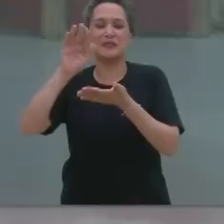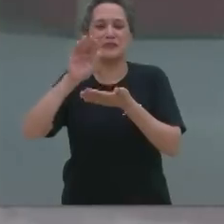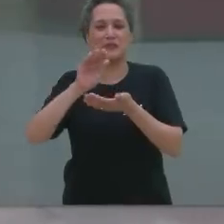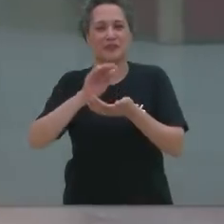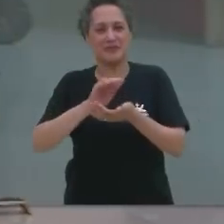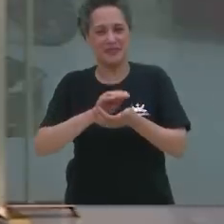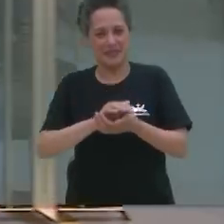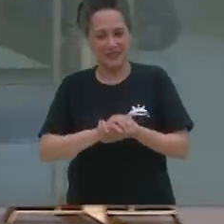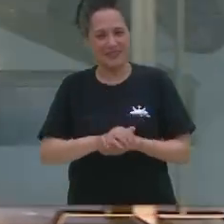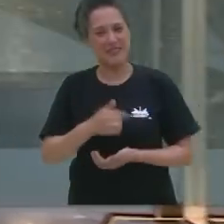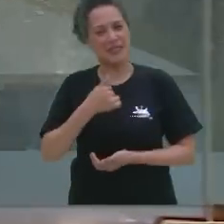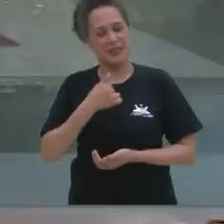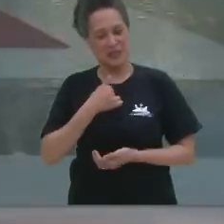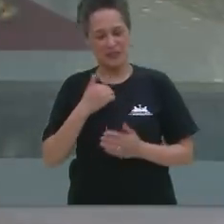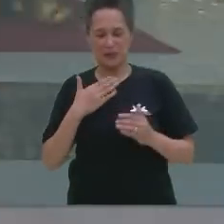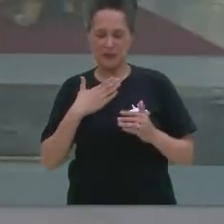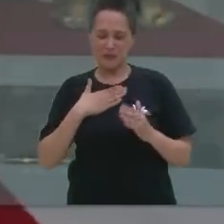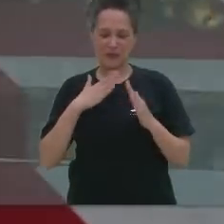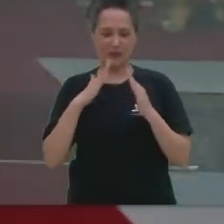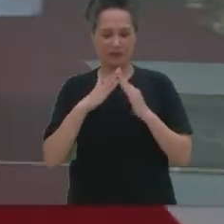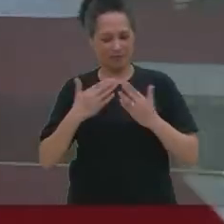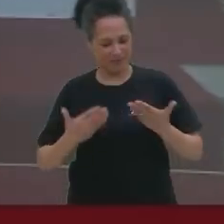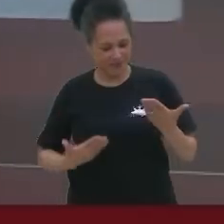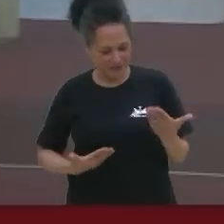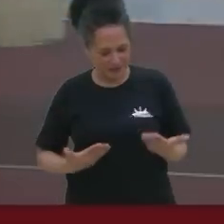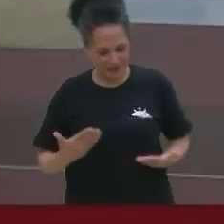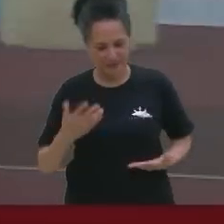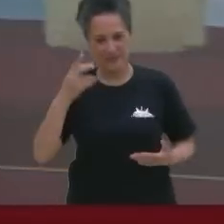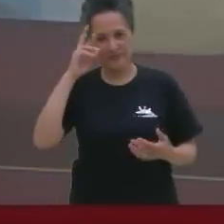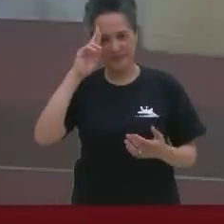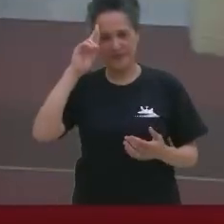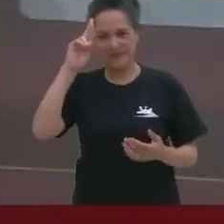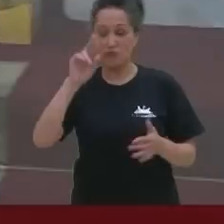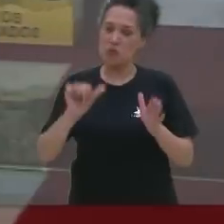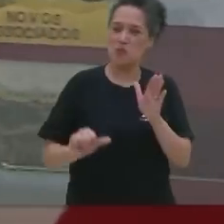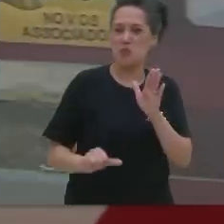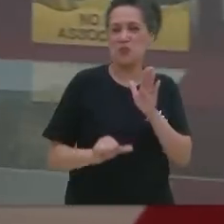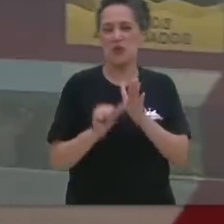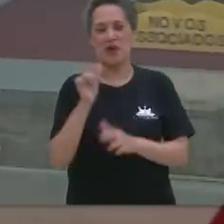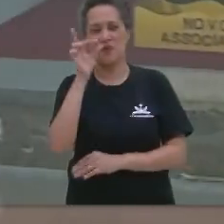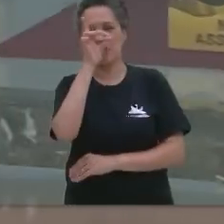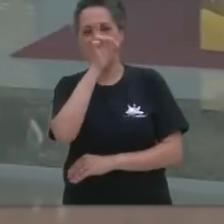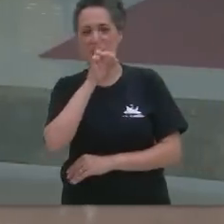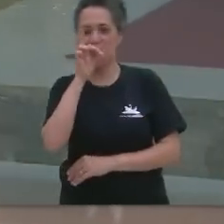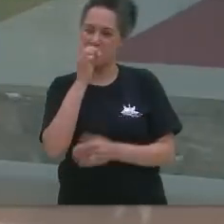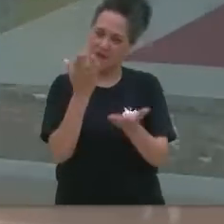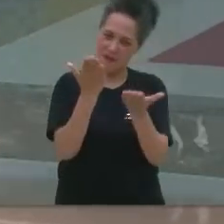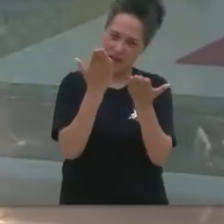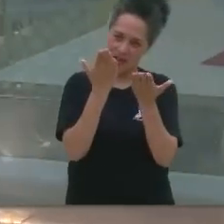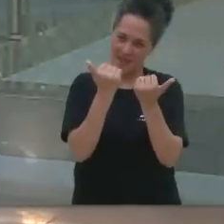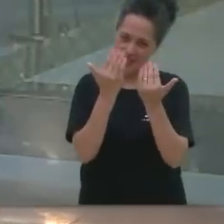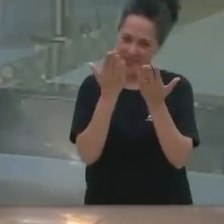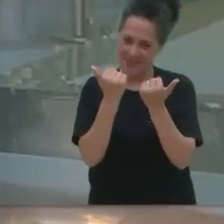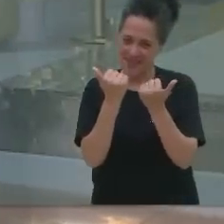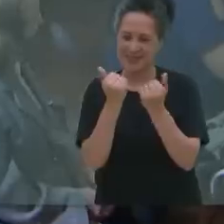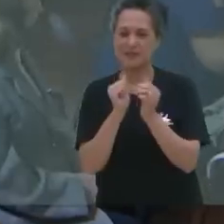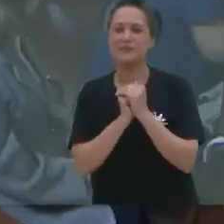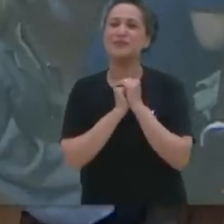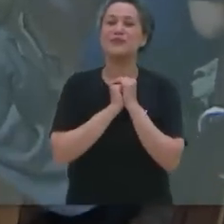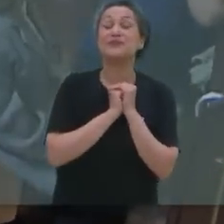Messias. Eu e minha casa serviremos ao Senhor nesse primeiro domingo do Advento. Vamos dizer isso. Eu e